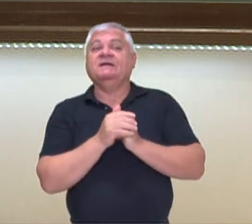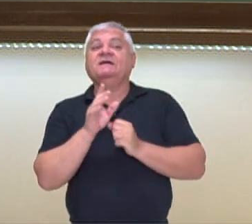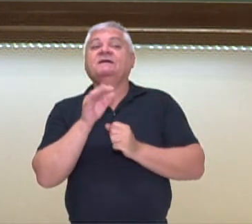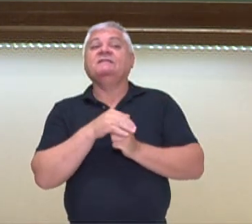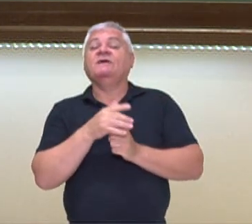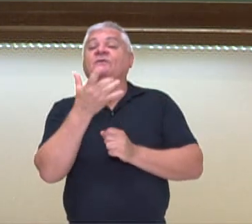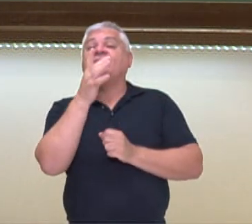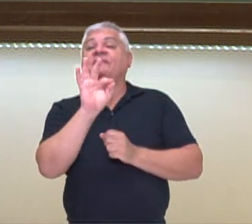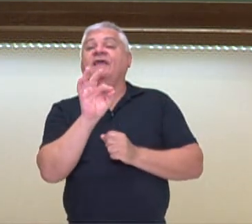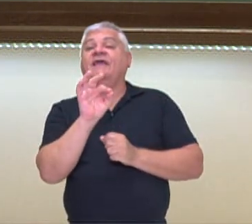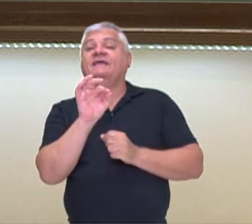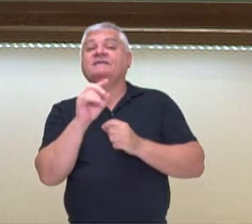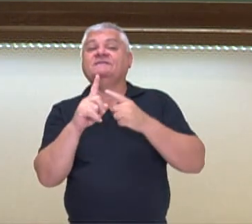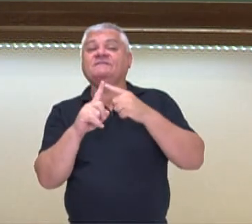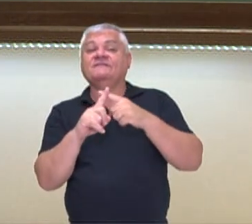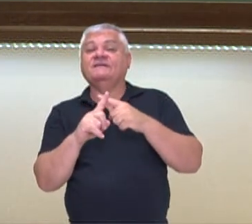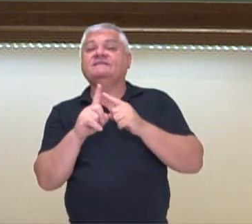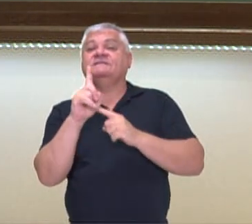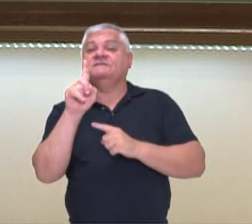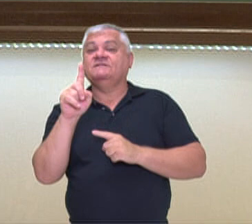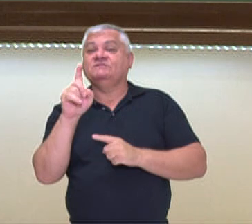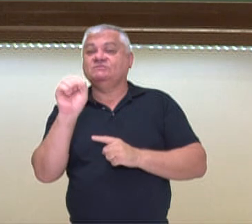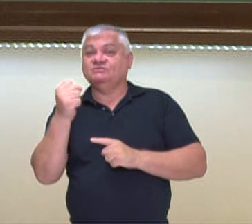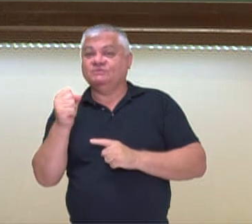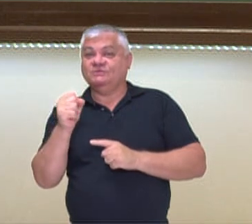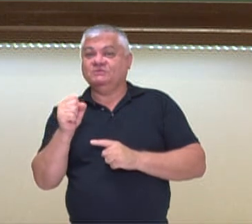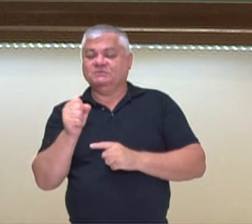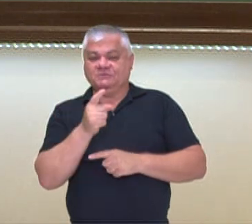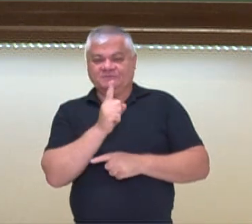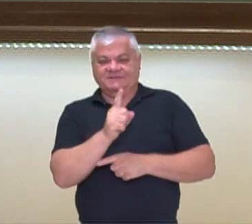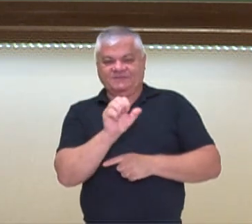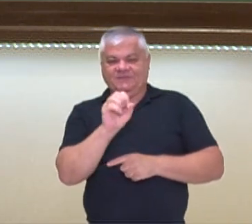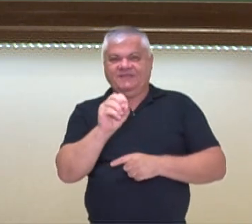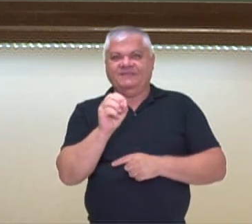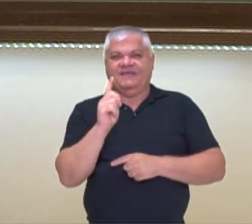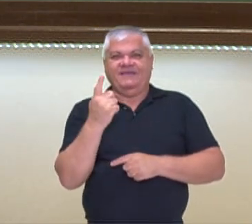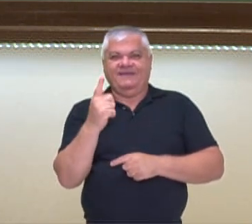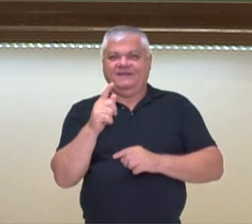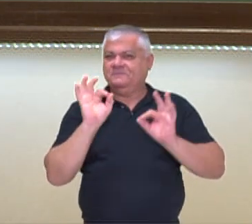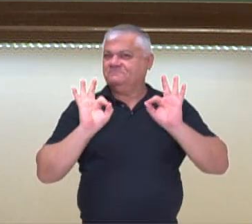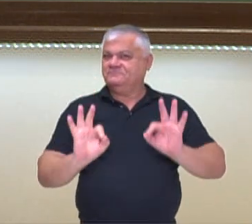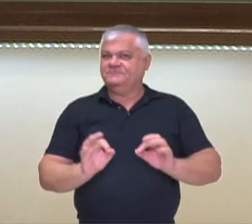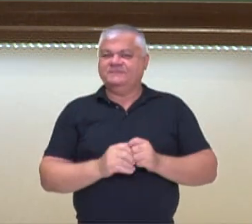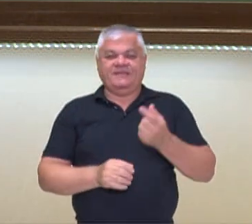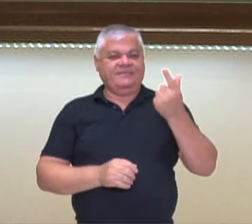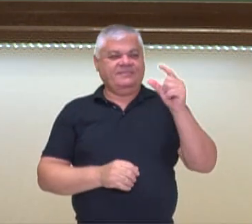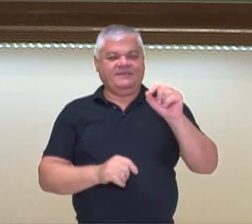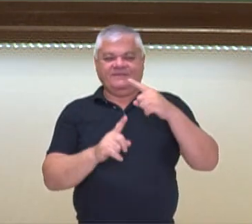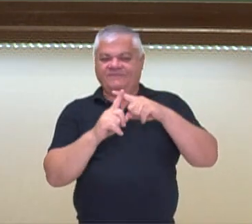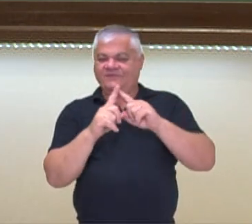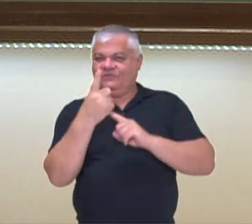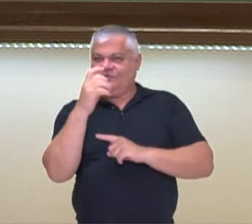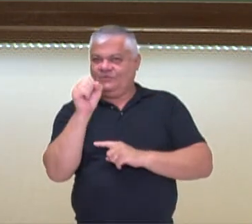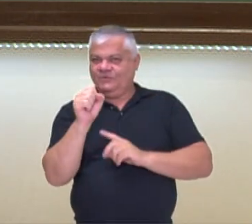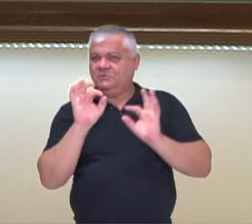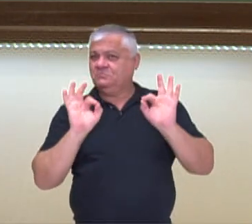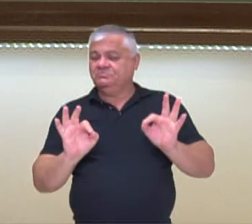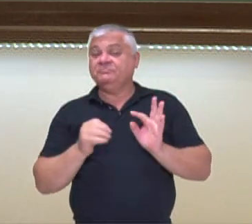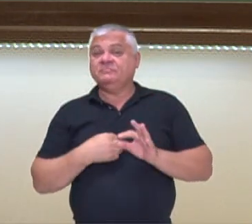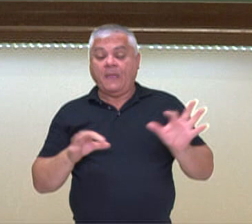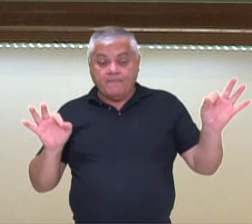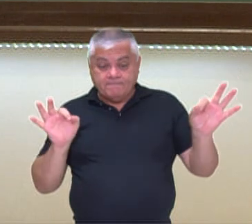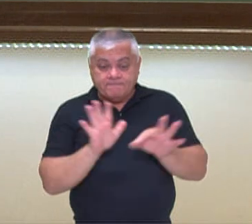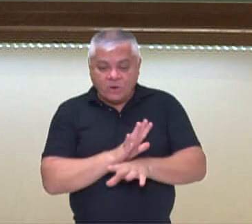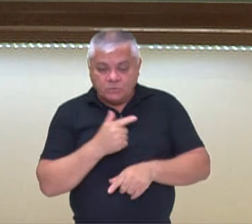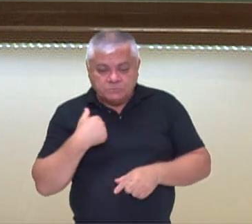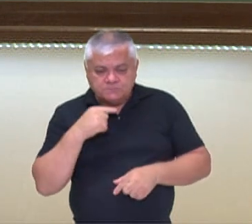ao cálculo matemático de 180 gramas, tá certo? Não se esqueçam nunca de terminou um exercício, pergunte-se o